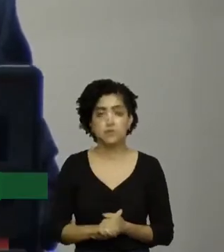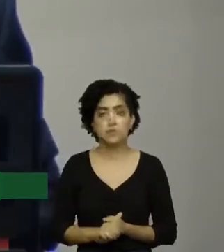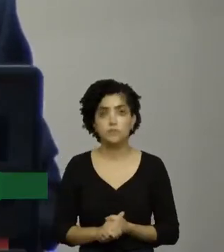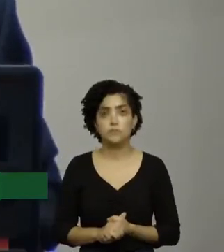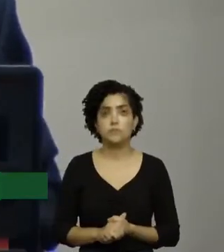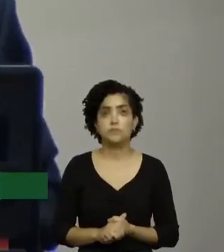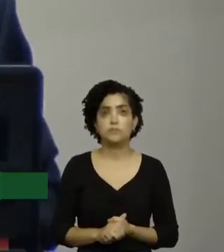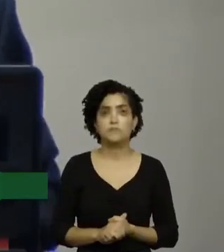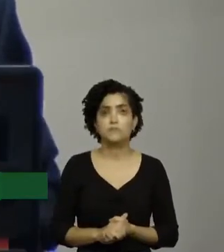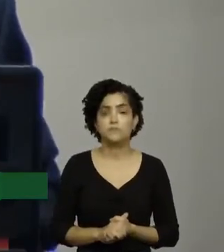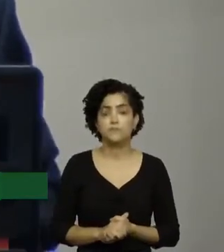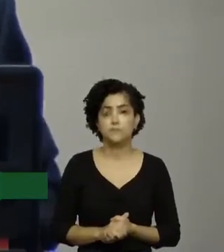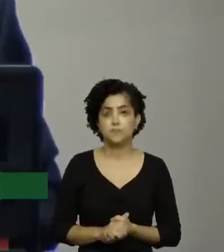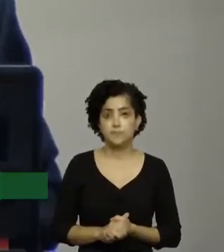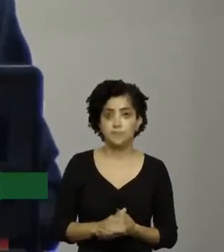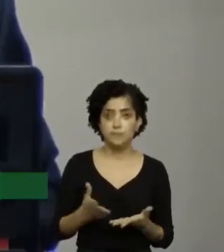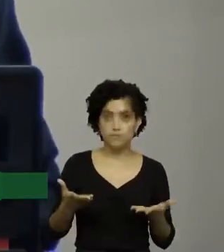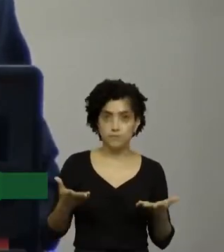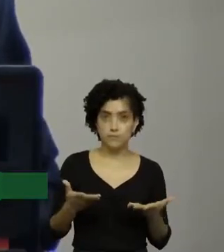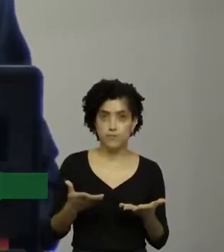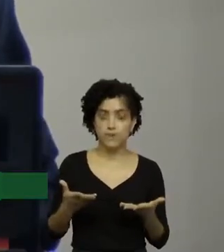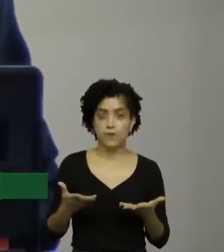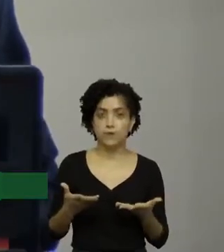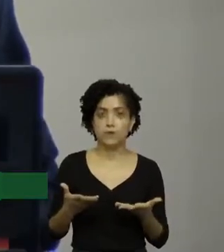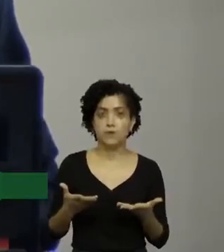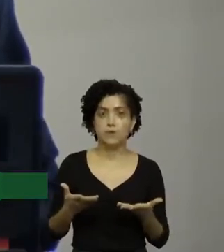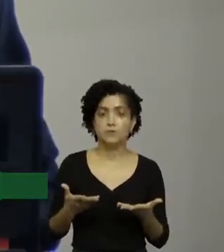Ismael dos Santos.